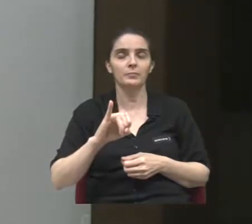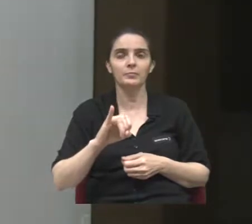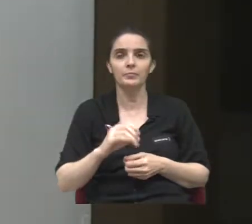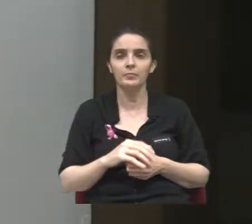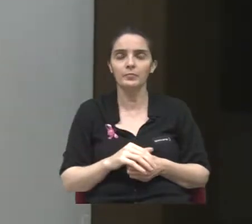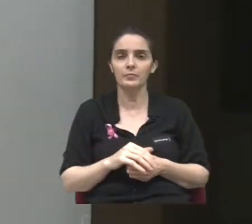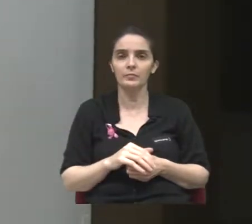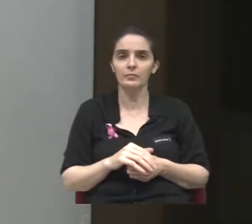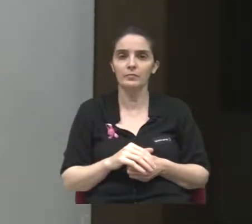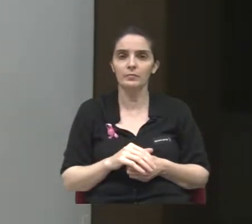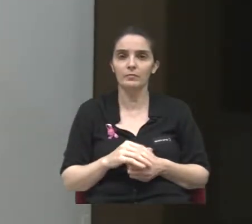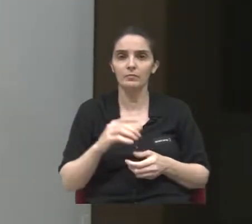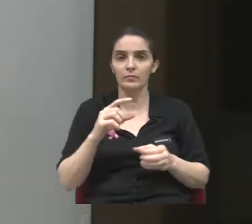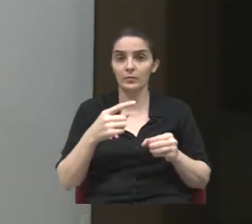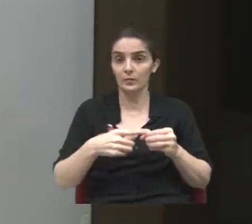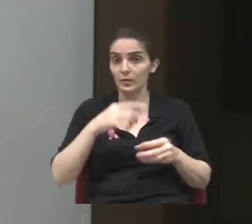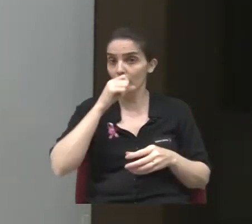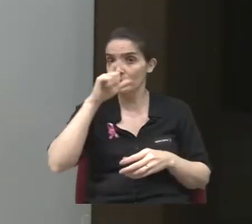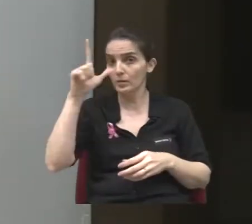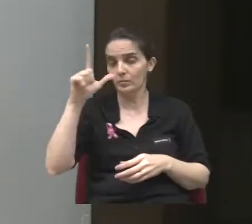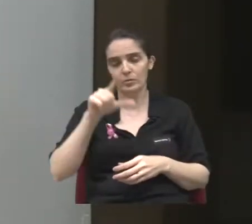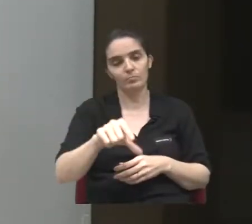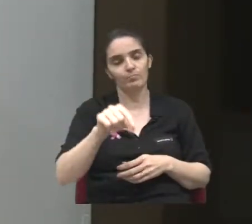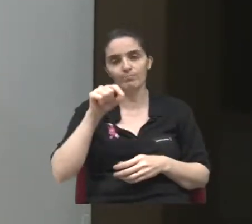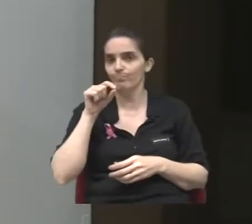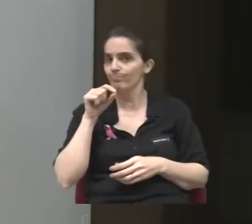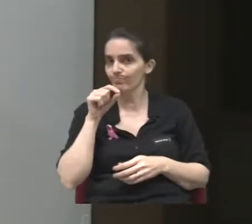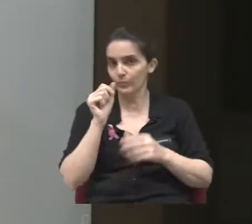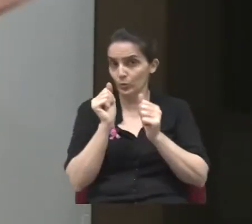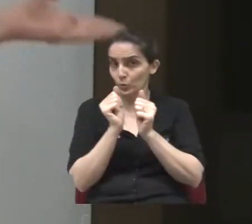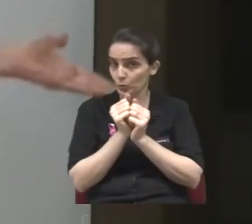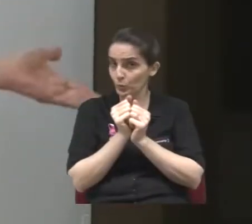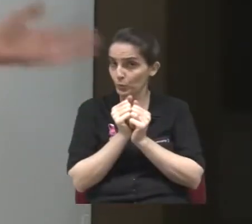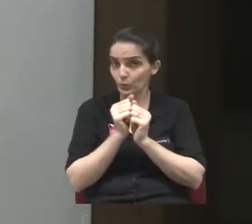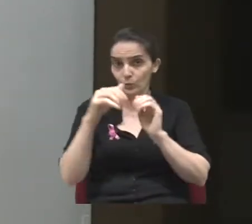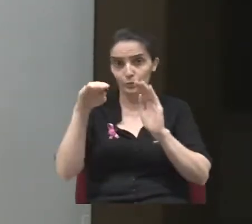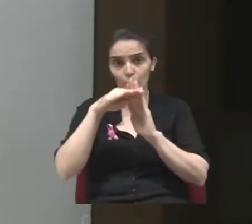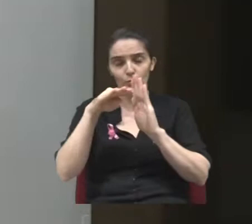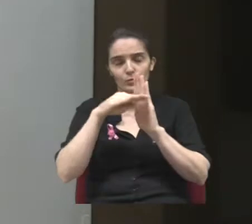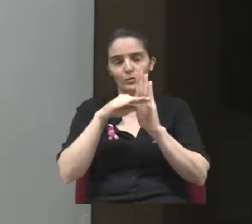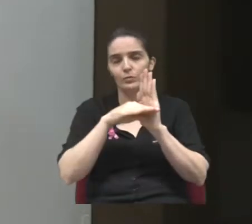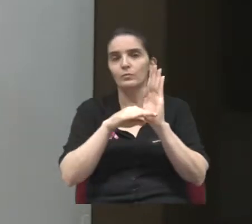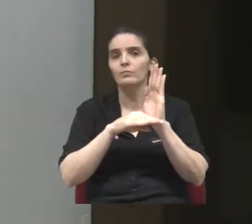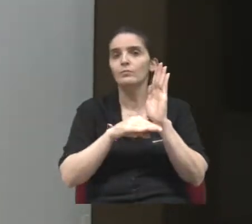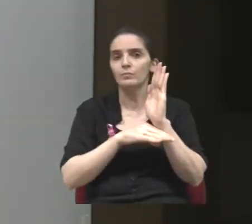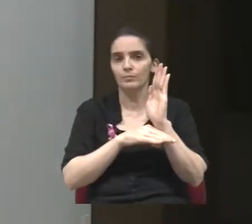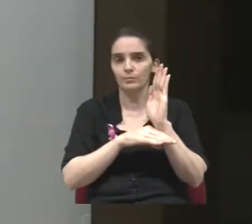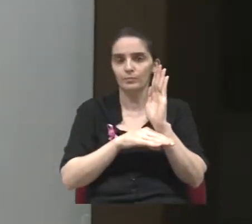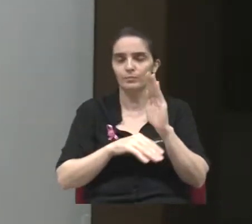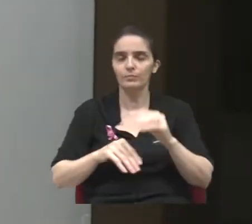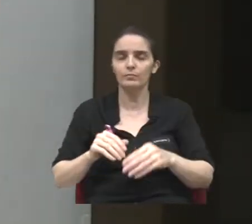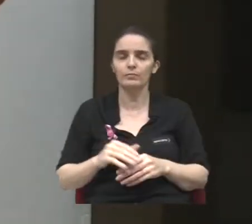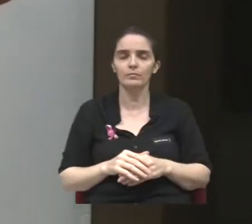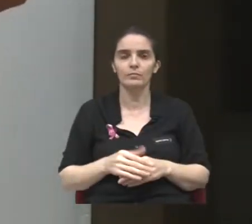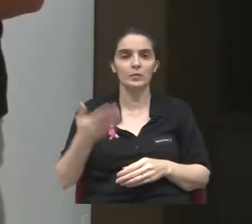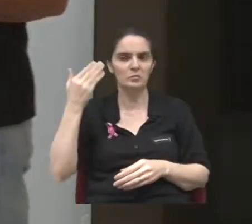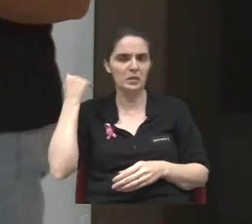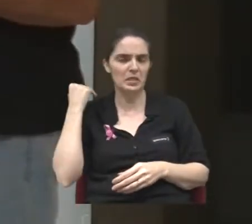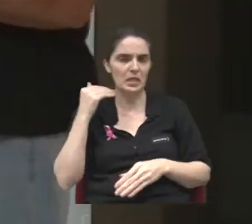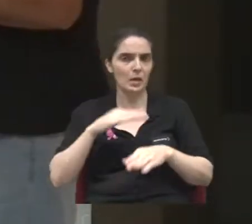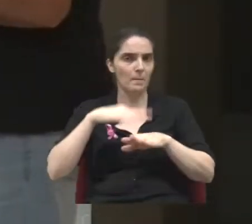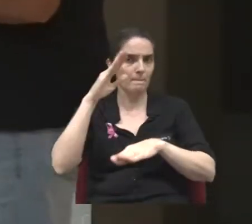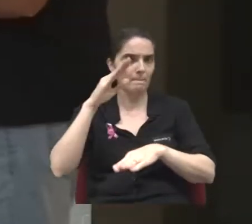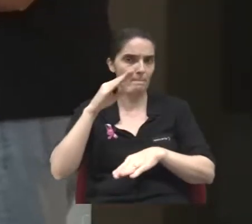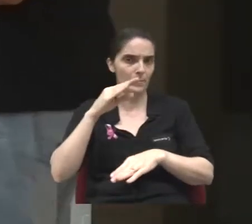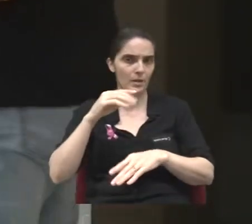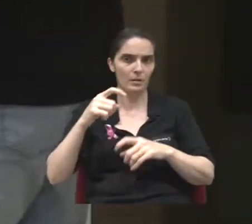Limeira, não seja mais parte desse projeto que chamava Mais Médicos e que creio que muda. Ainda não